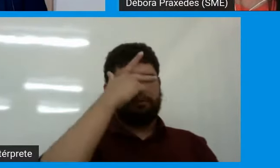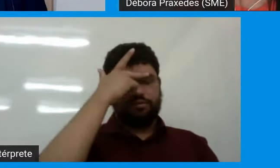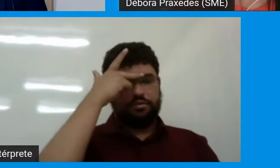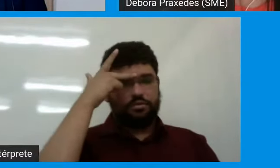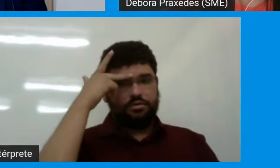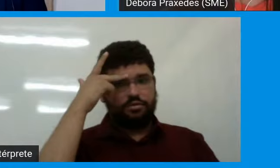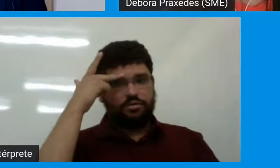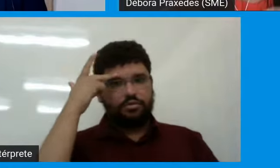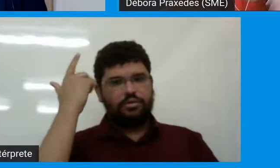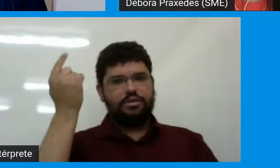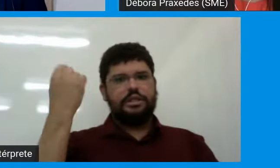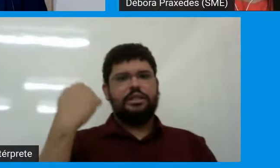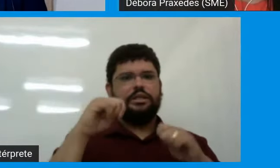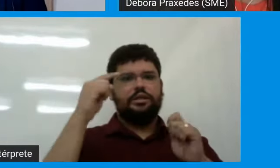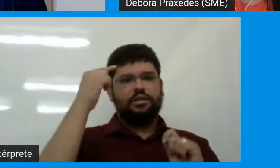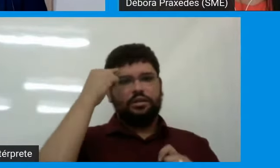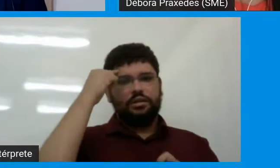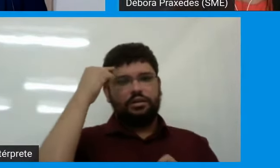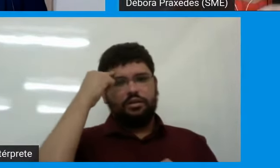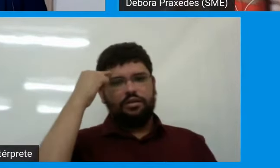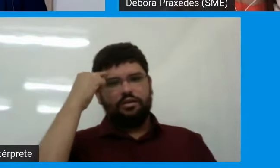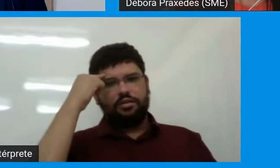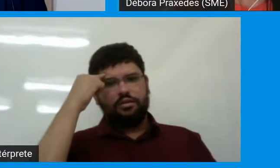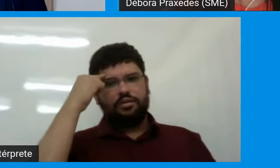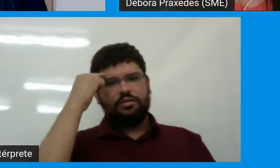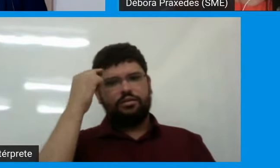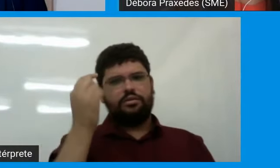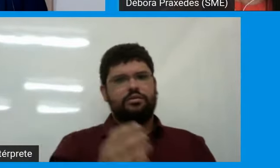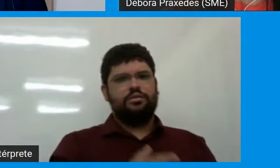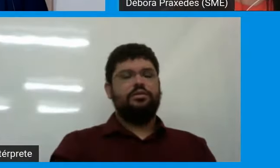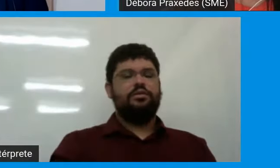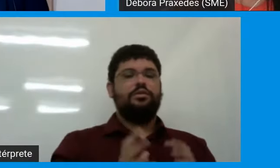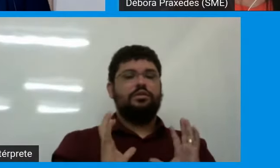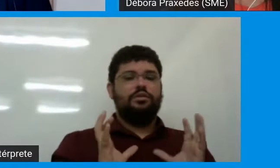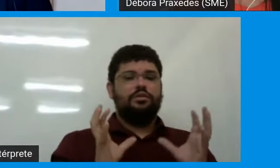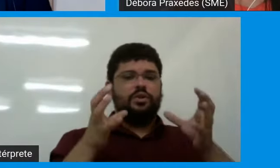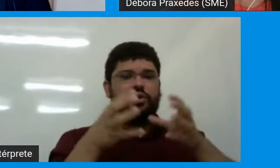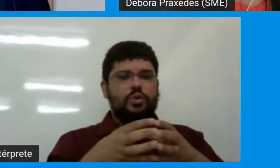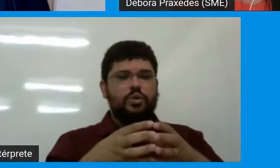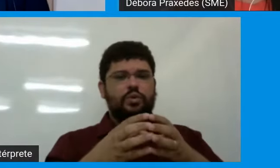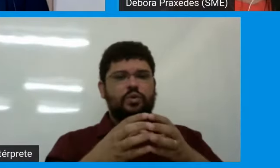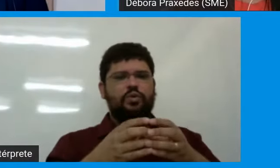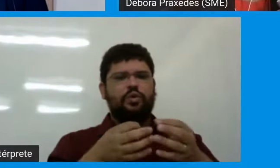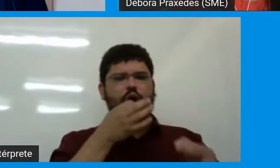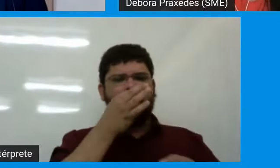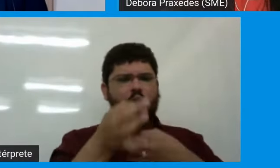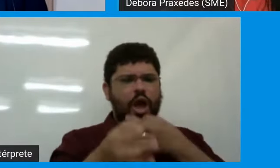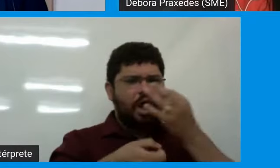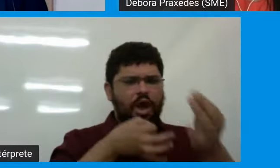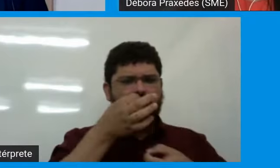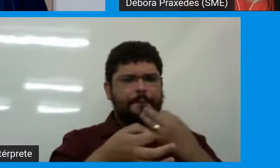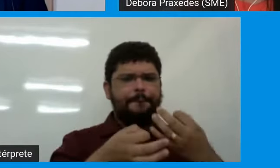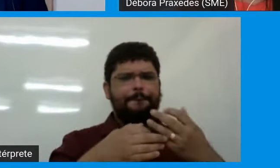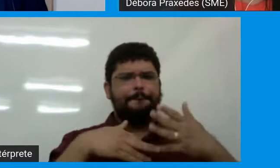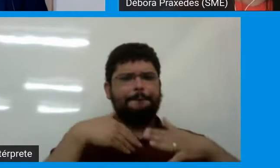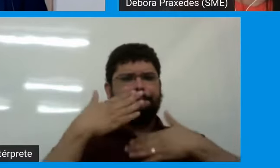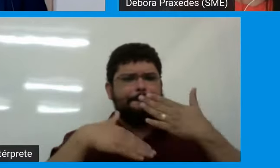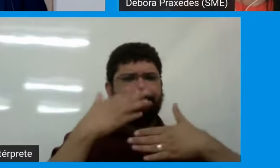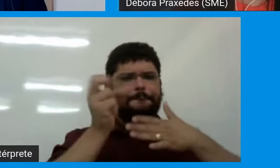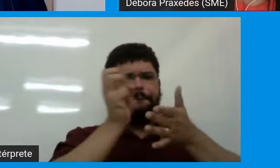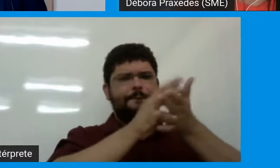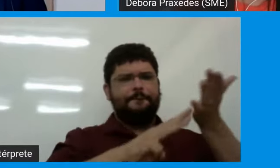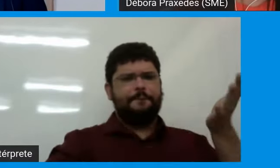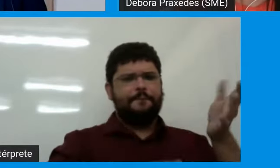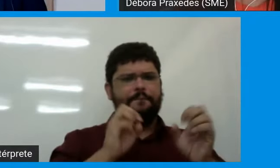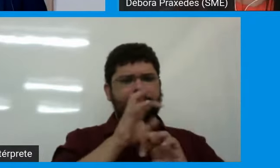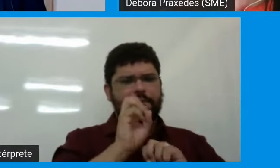novos modos de pensar, de maneira interativa, coletiva, crítica, né? Para desenvolver novos métodos de